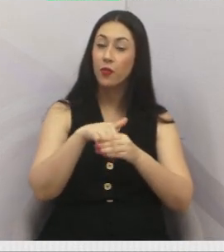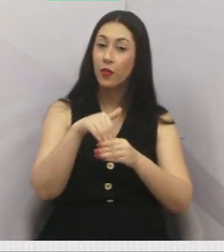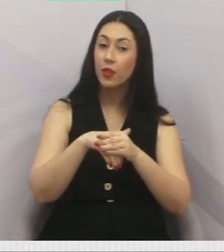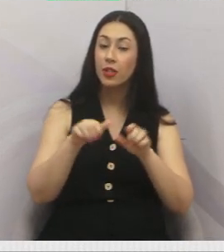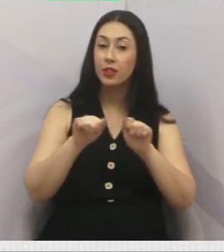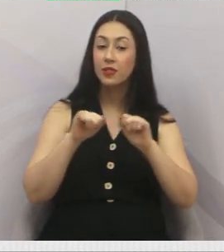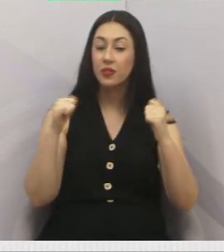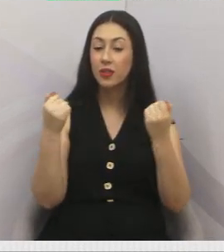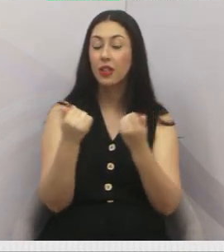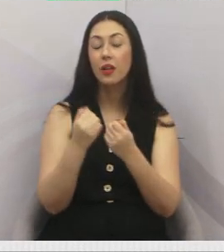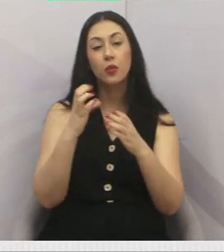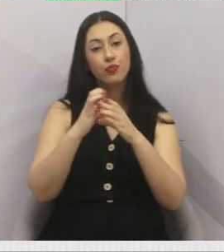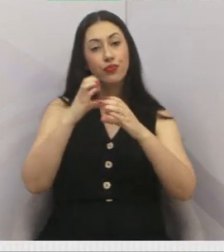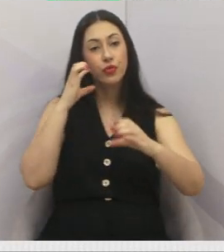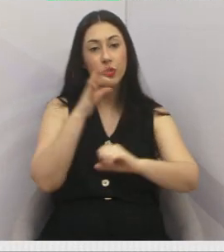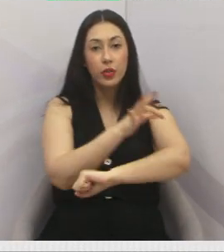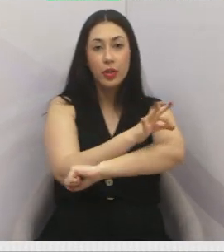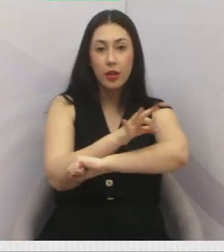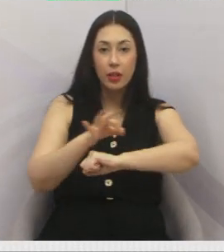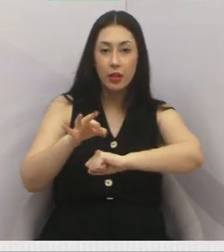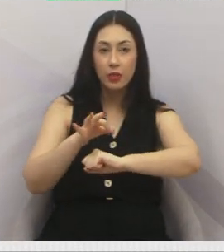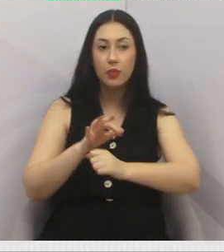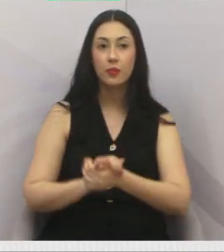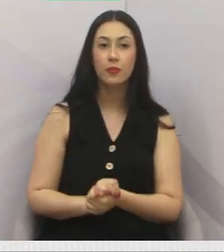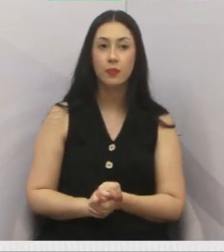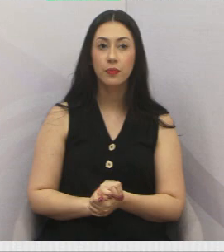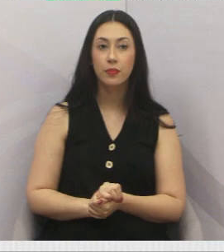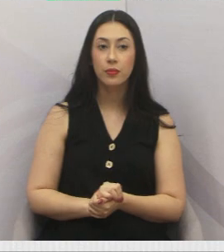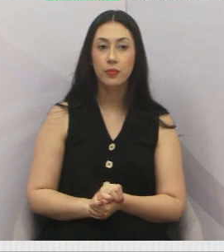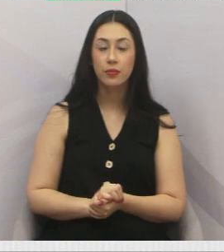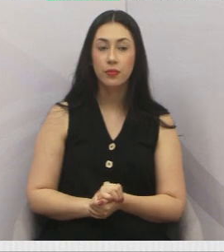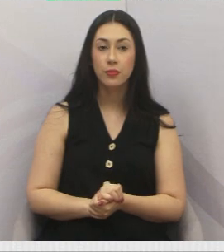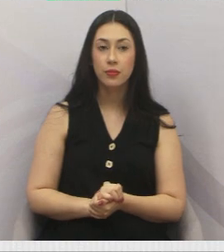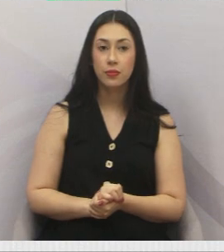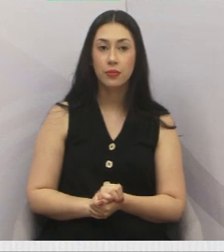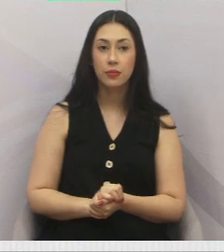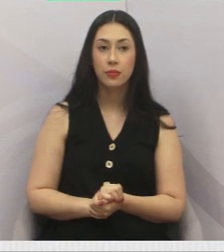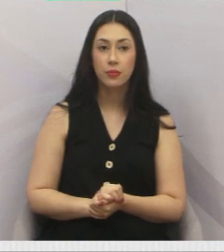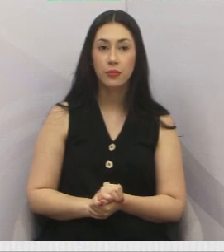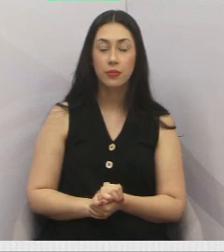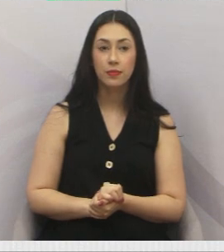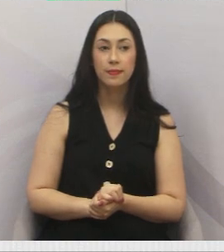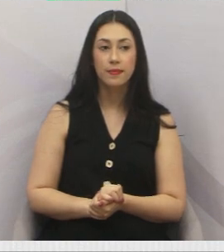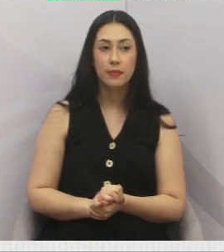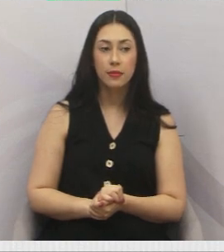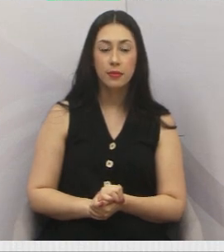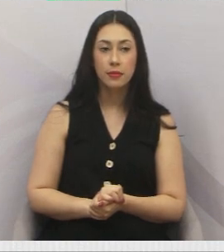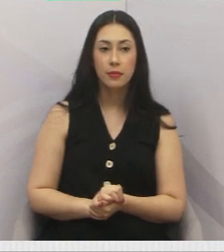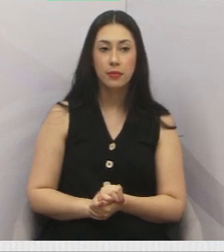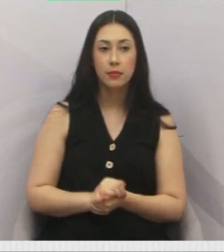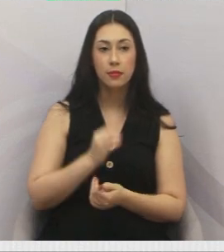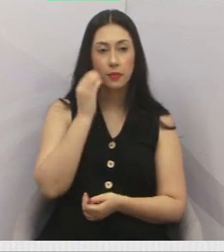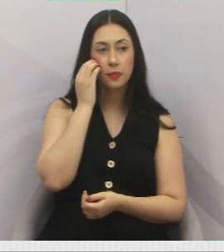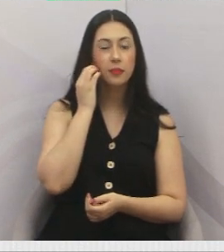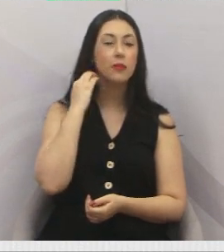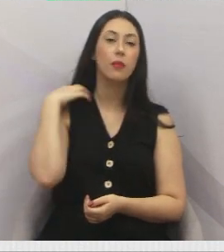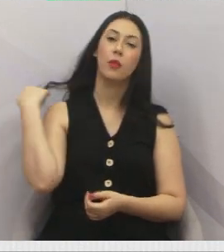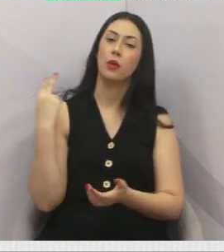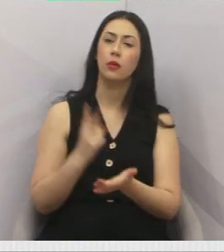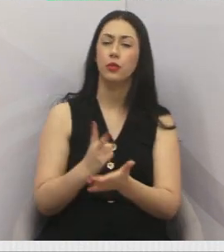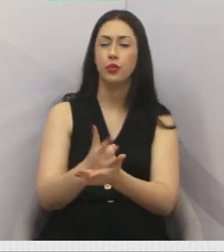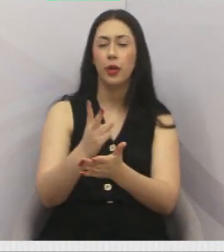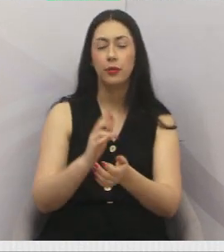para Associação dos Engenheiros e Arquitetos. Voto parcialmente inconclusivo. Tá? Seguimos. Próximo